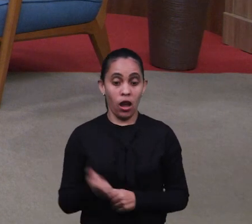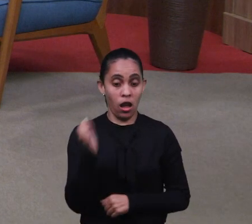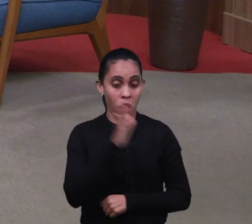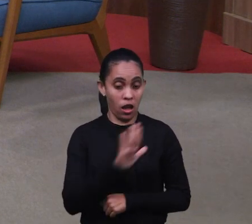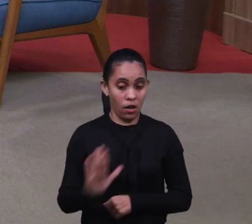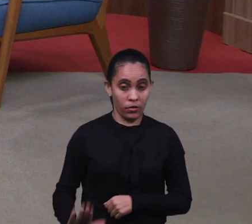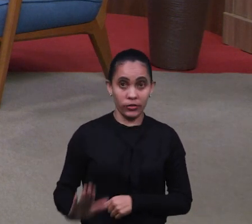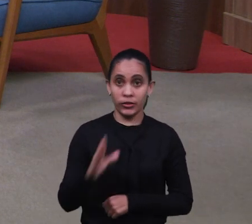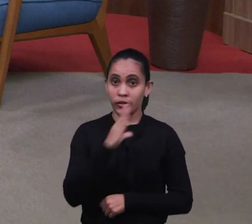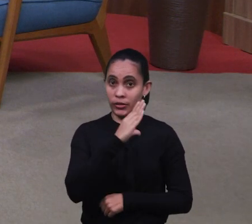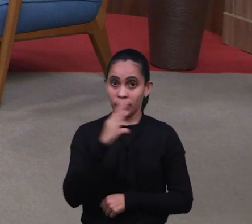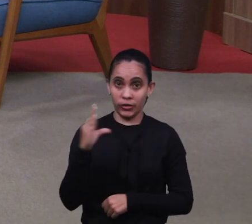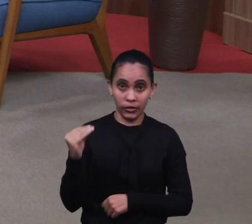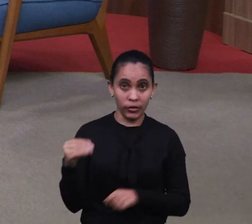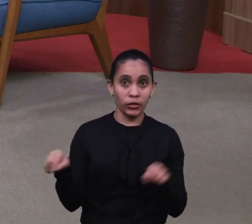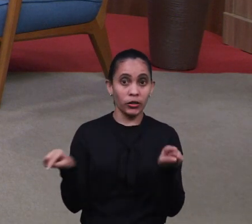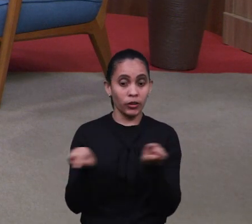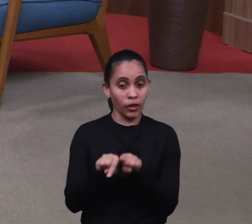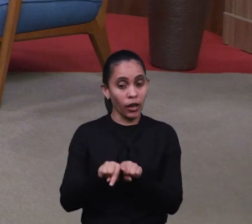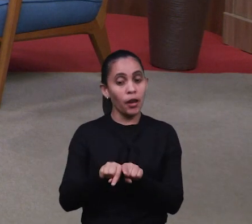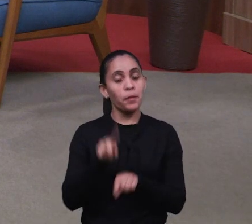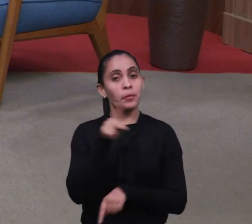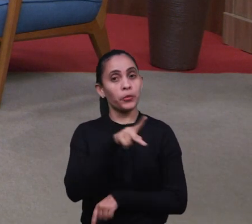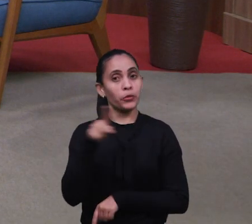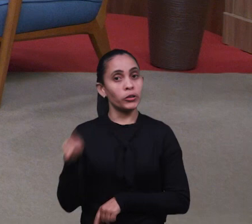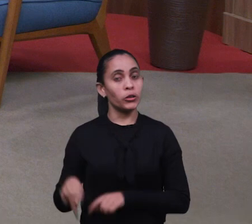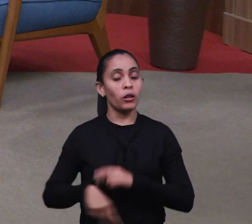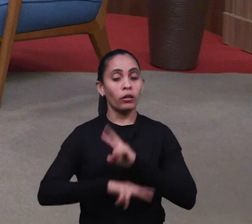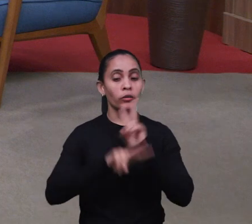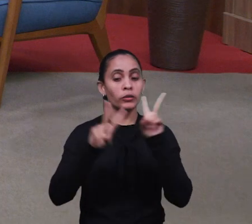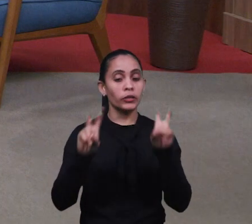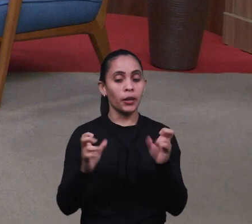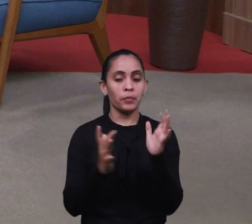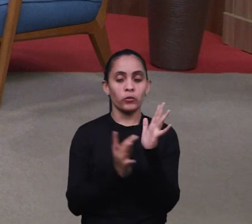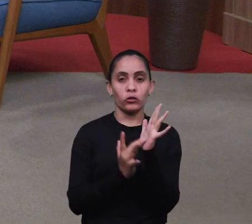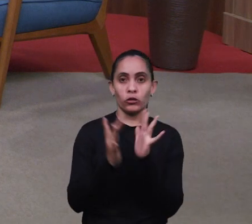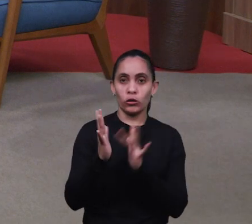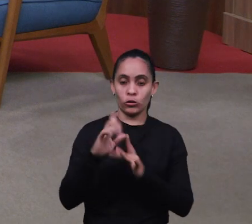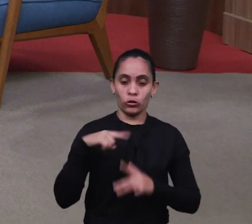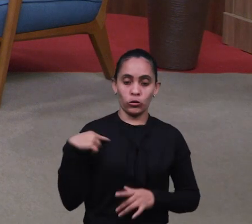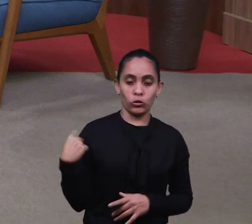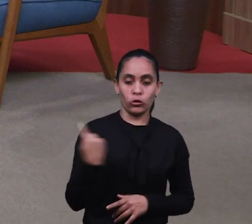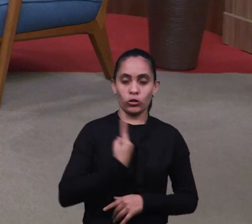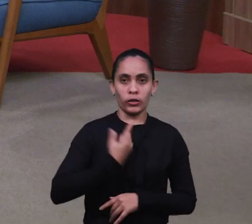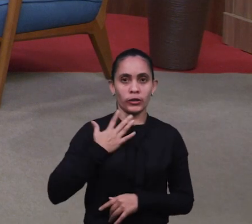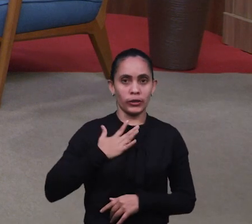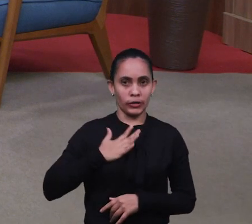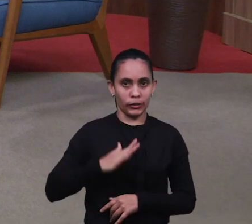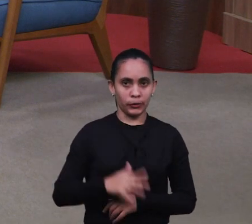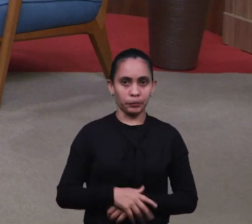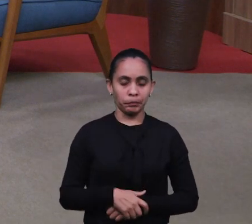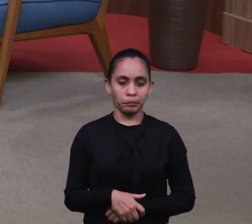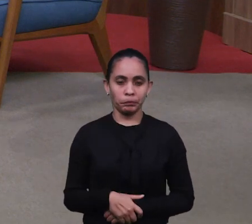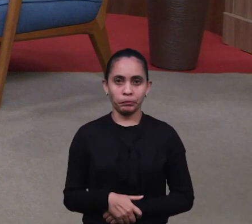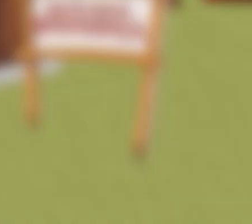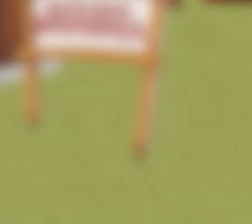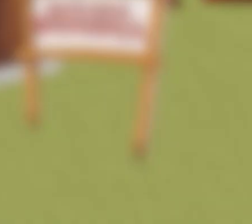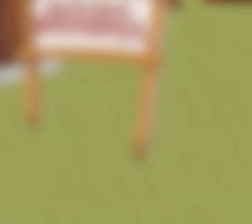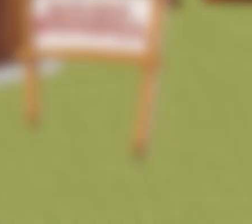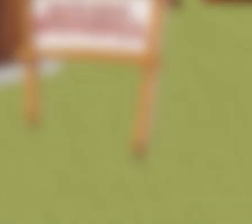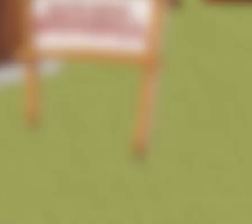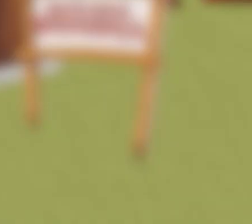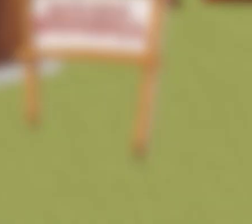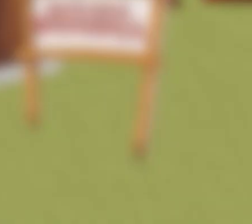para as crianças, intermediários e adolescentes, a professora Giovana Azevedo vai falar sobre o tema Jesus, o nosso descanso.